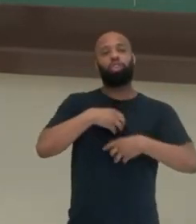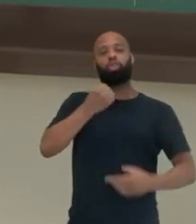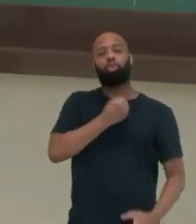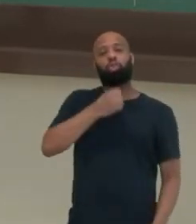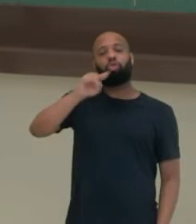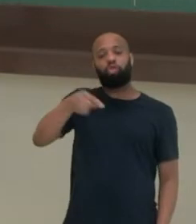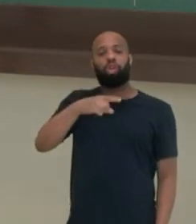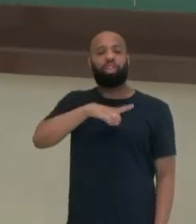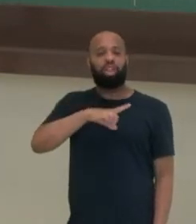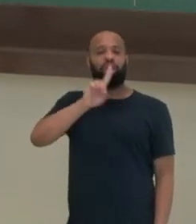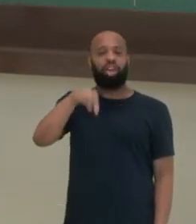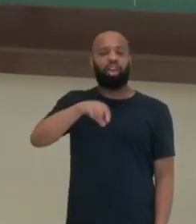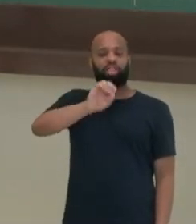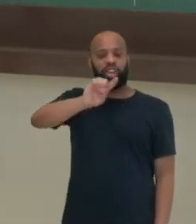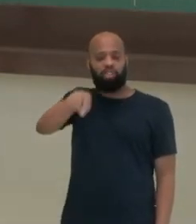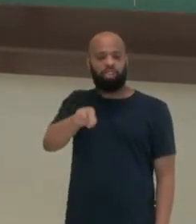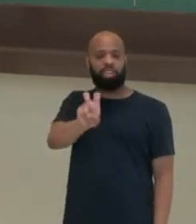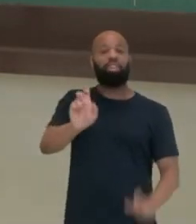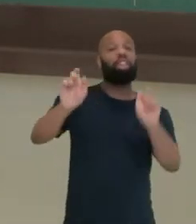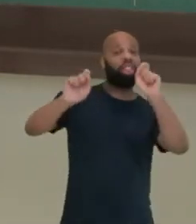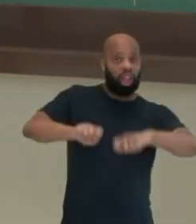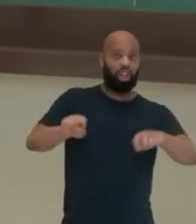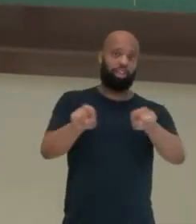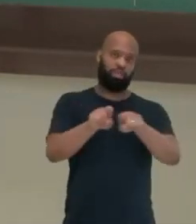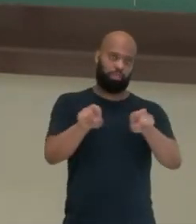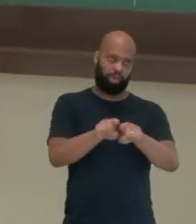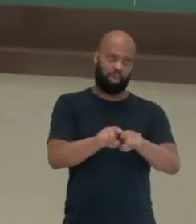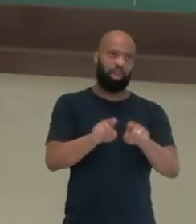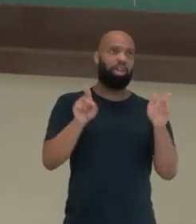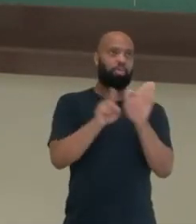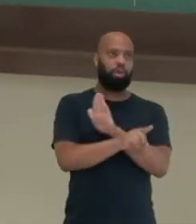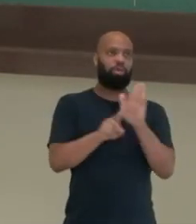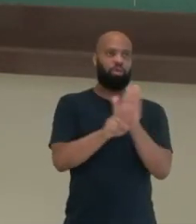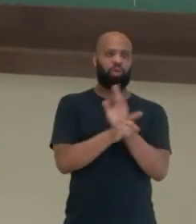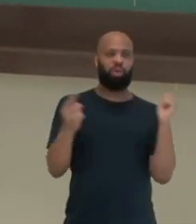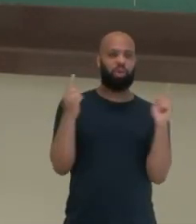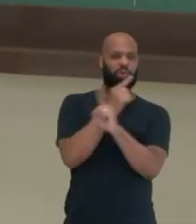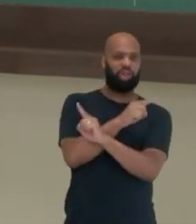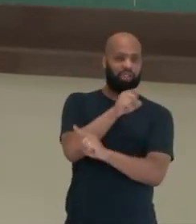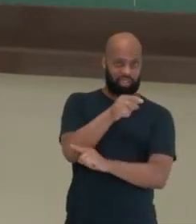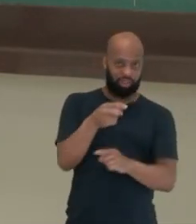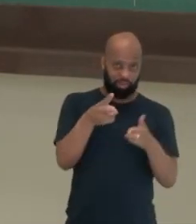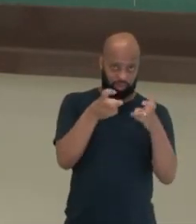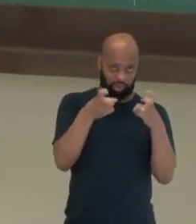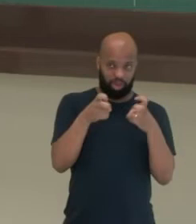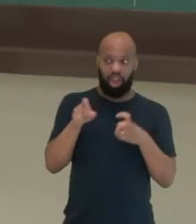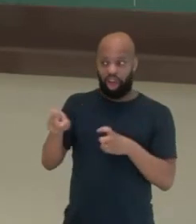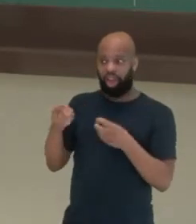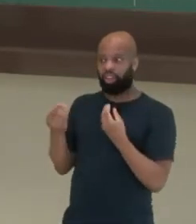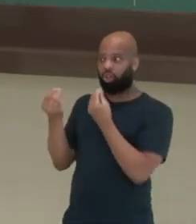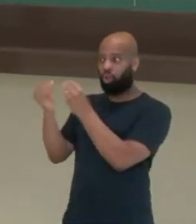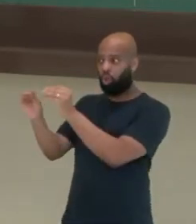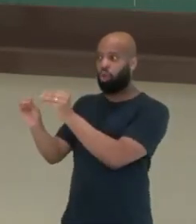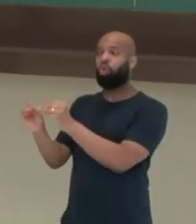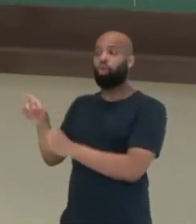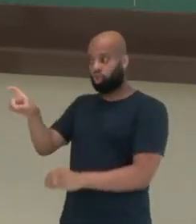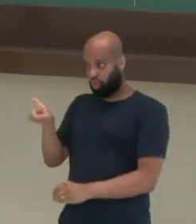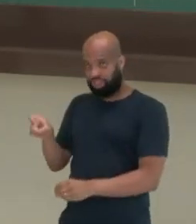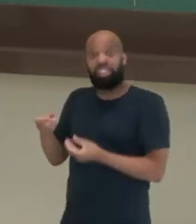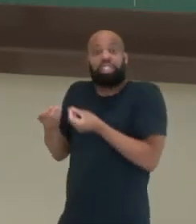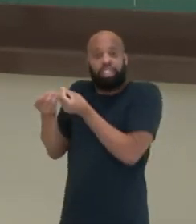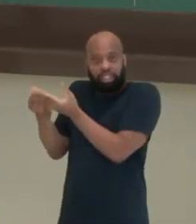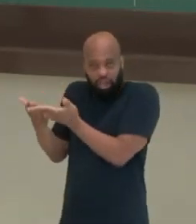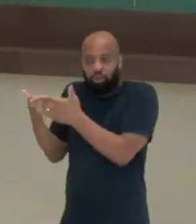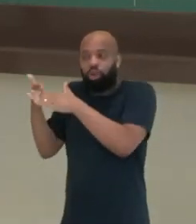decimal, 0,5. Ok? Então, são perguntas contrárias, percebeu? Um, ele deu a entrada, queria a saída,